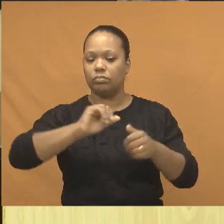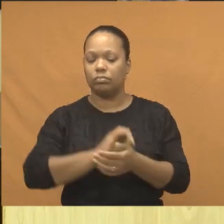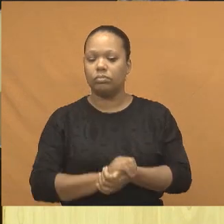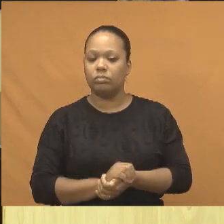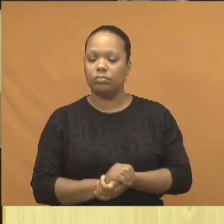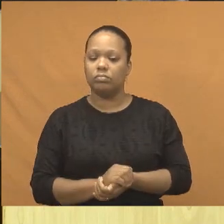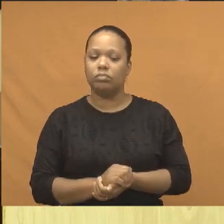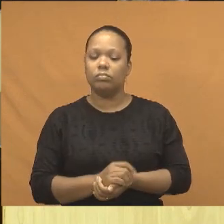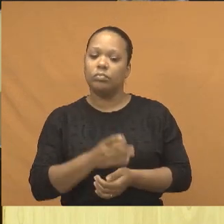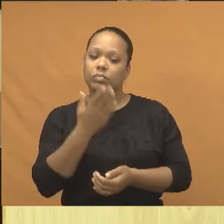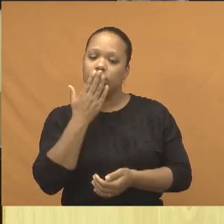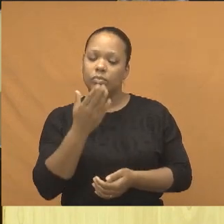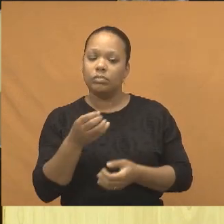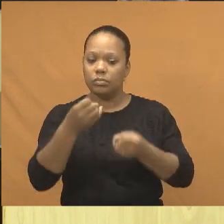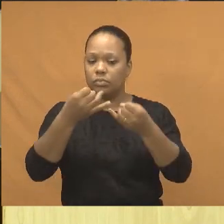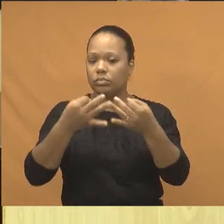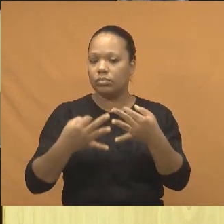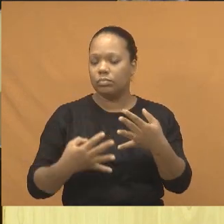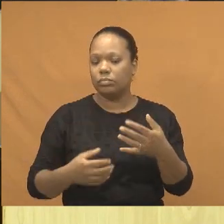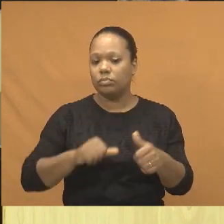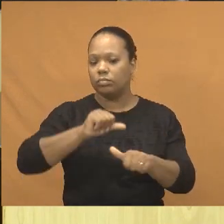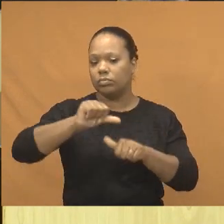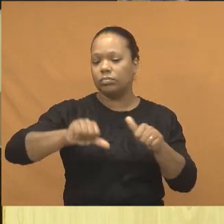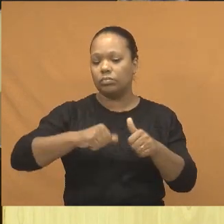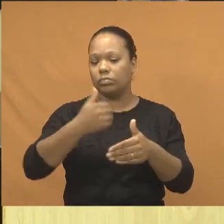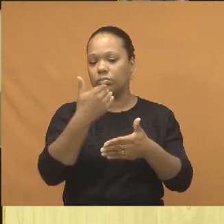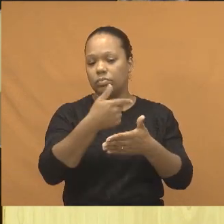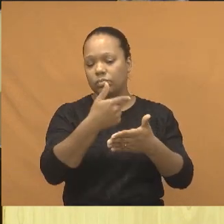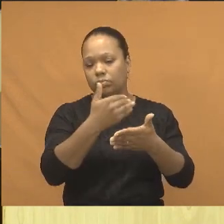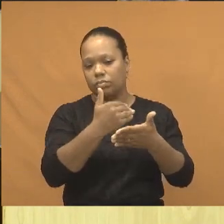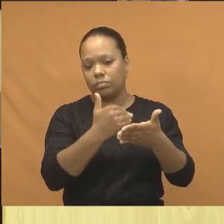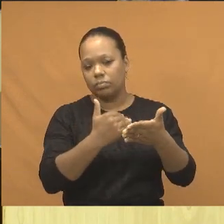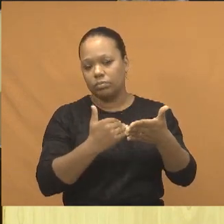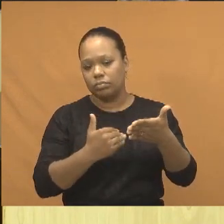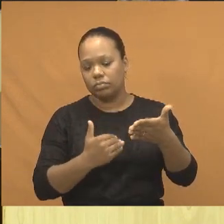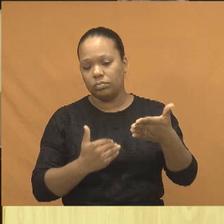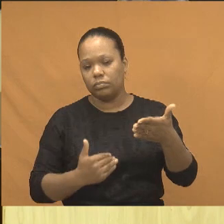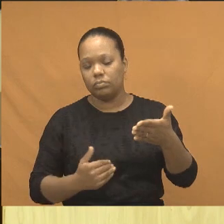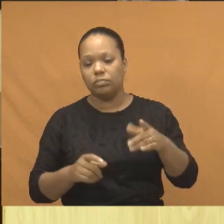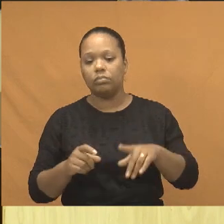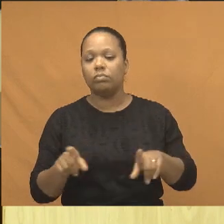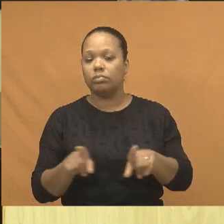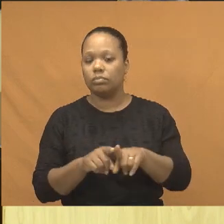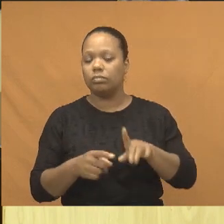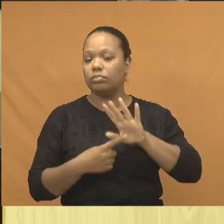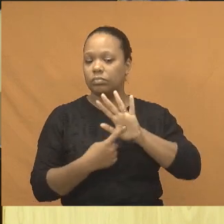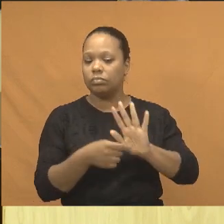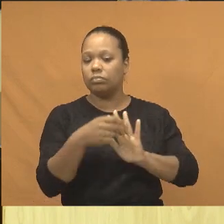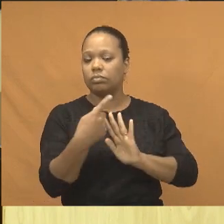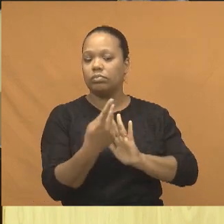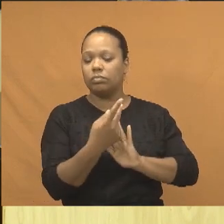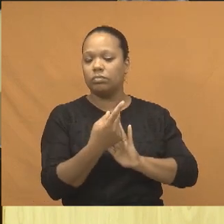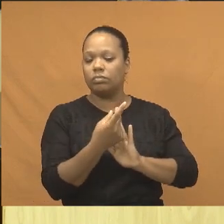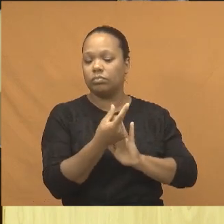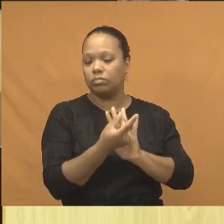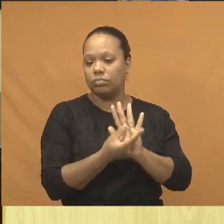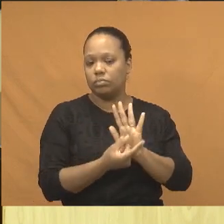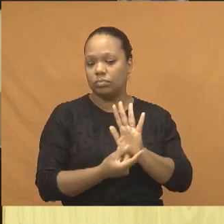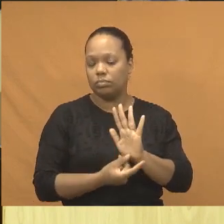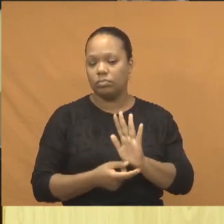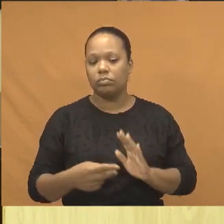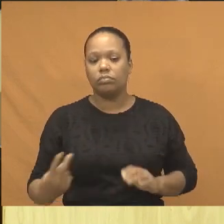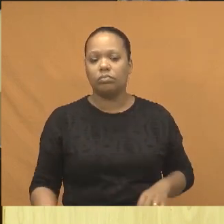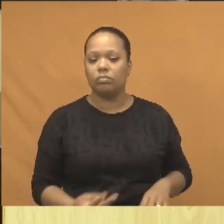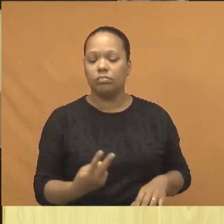a especificação das melhorias abrangidas pelo projeto, indicando o valor estimado para a execução de cada uma delas.